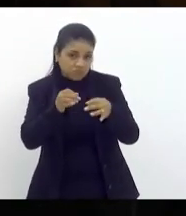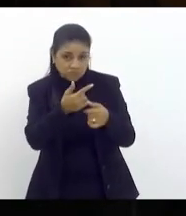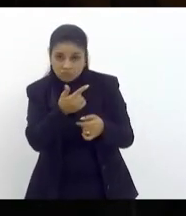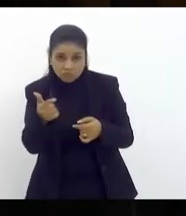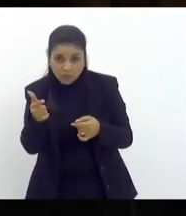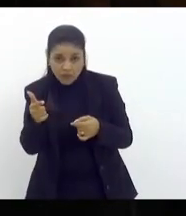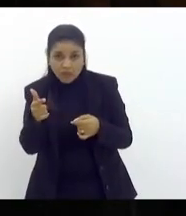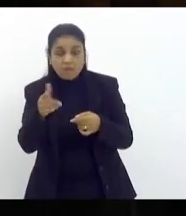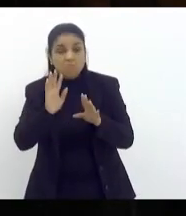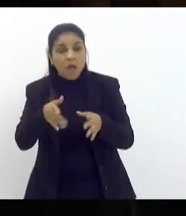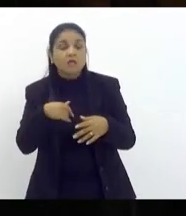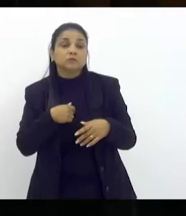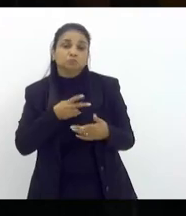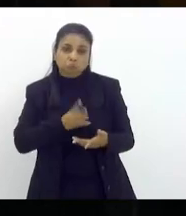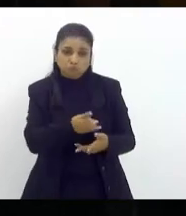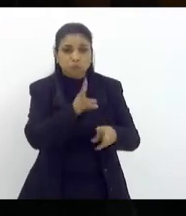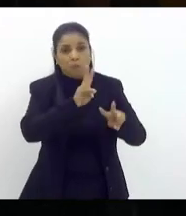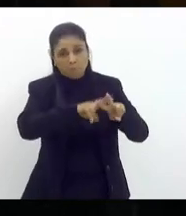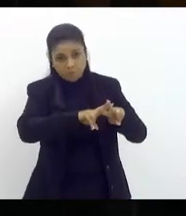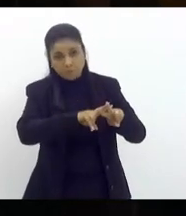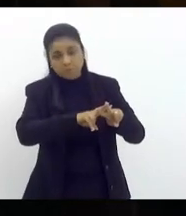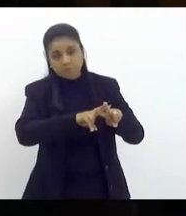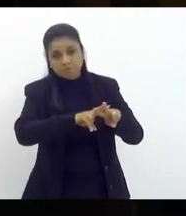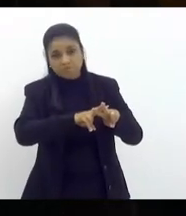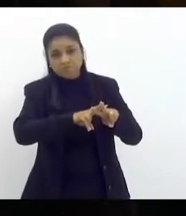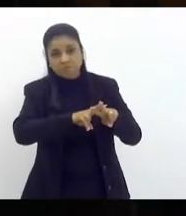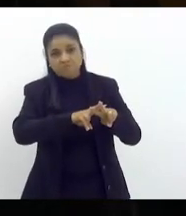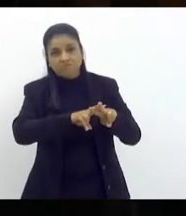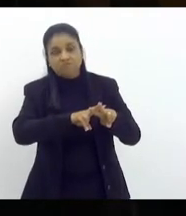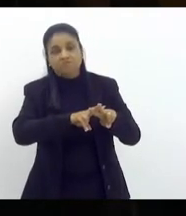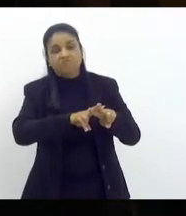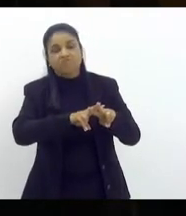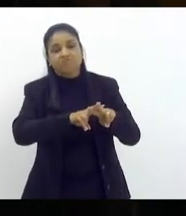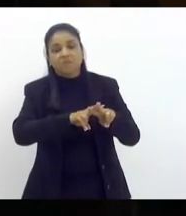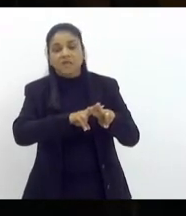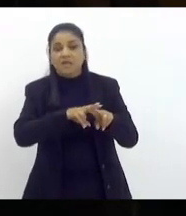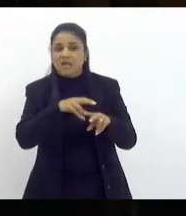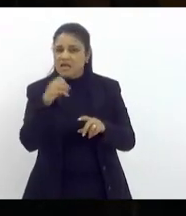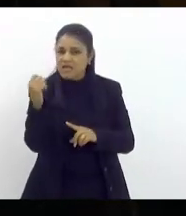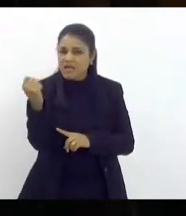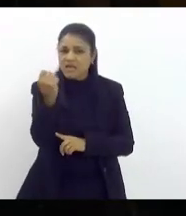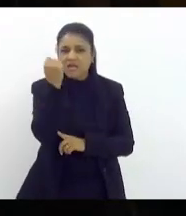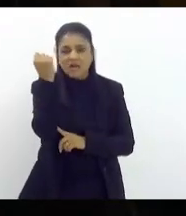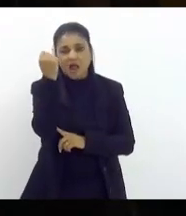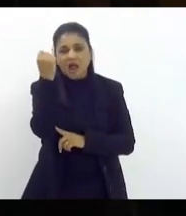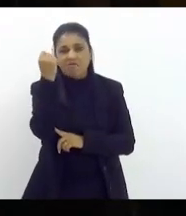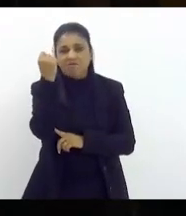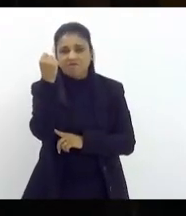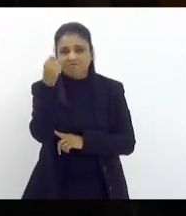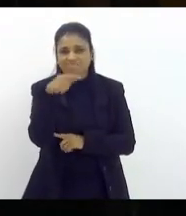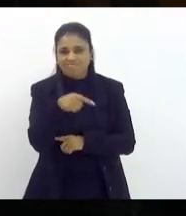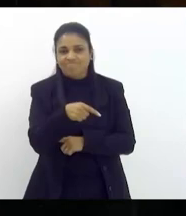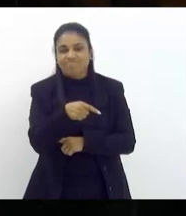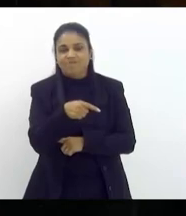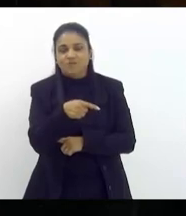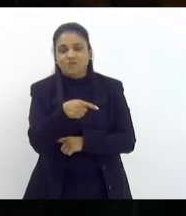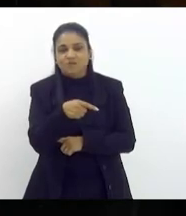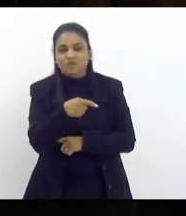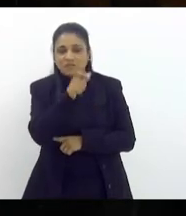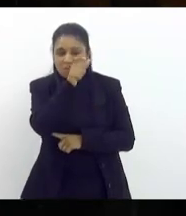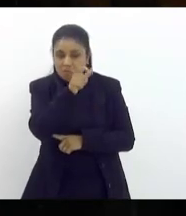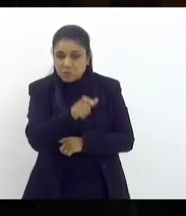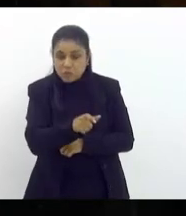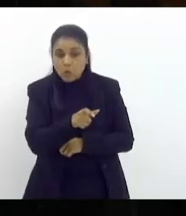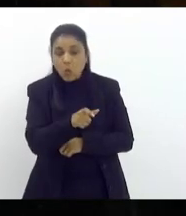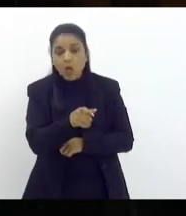mas já está presa então isso também é uma grave violação porque não permite que essa pessoa e se essa pessoa